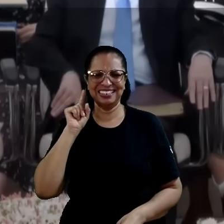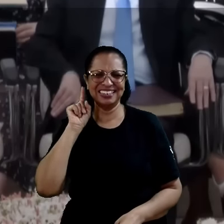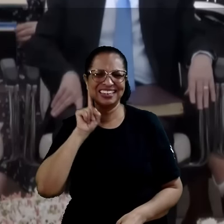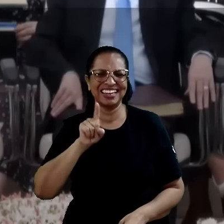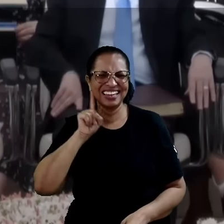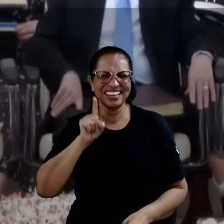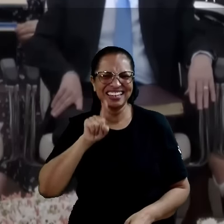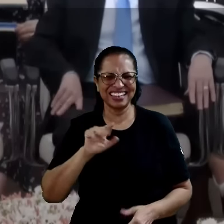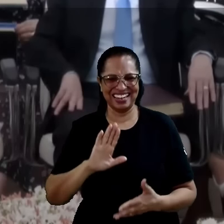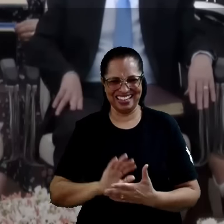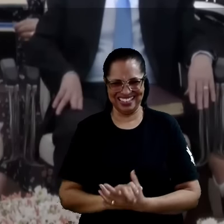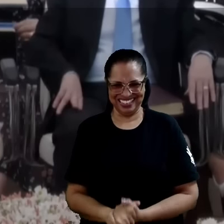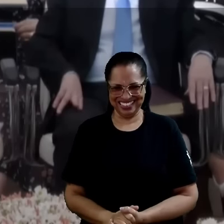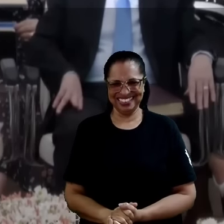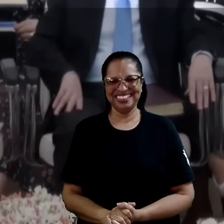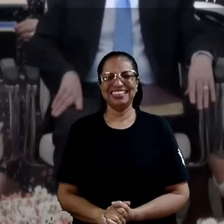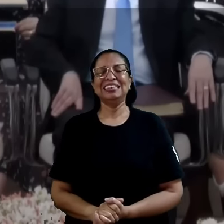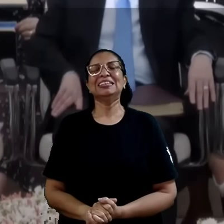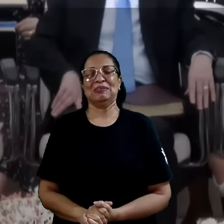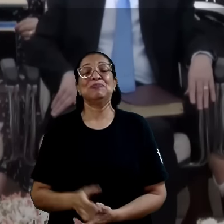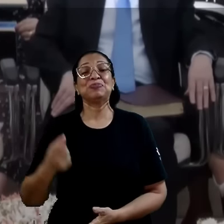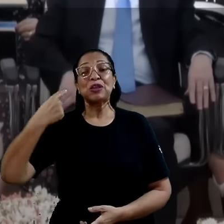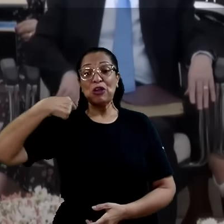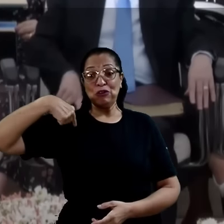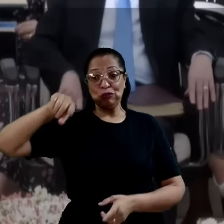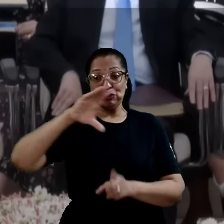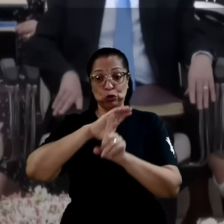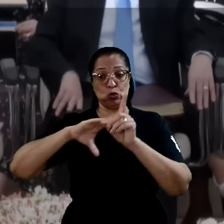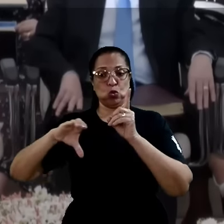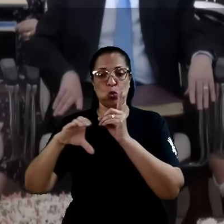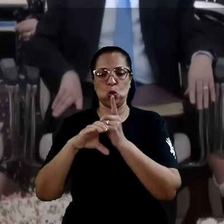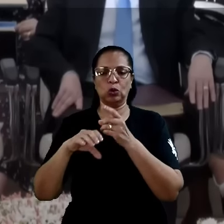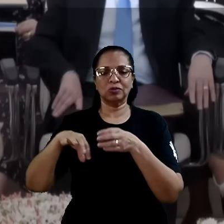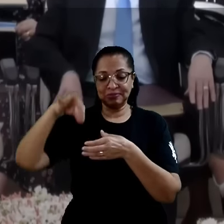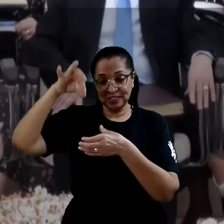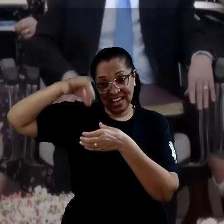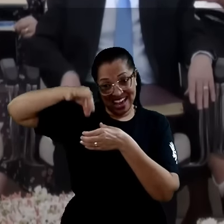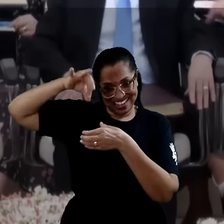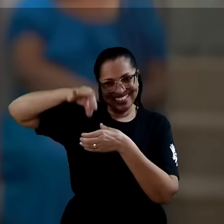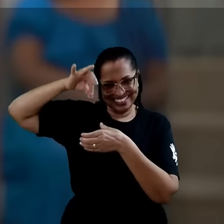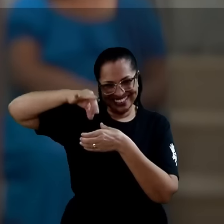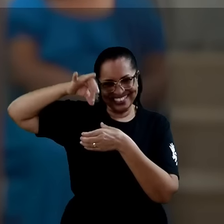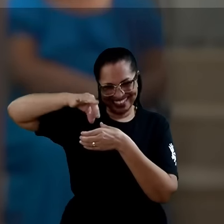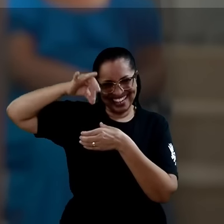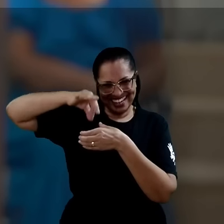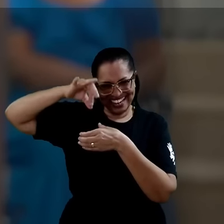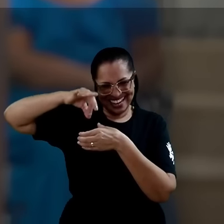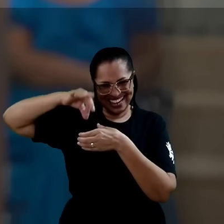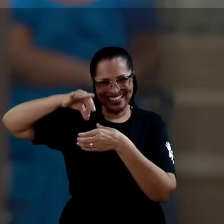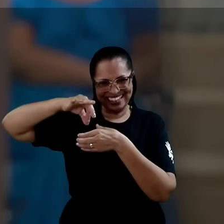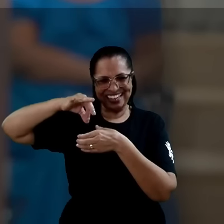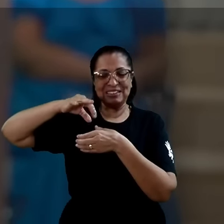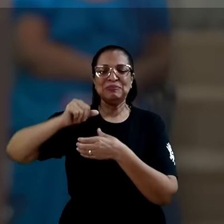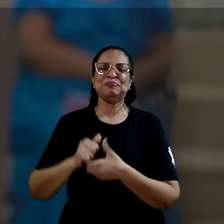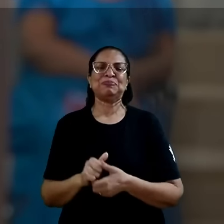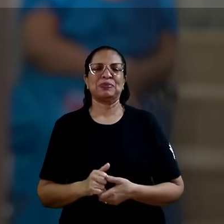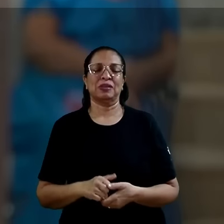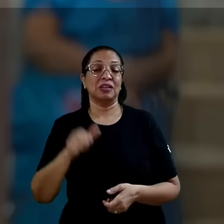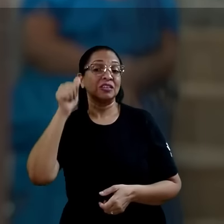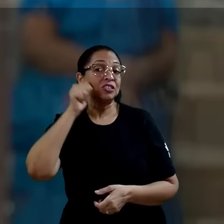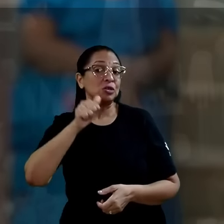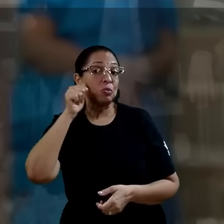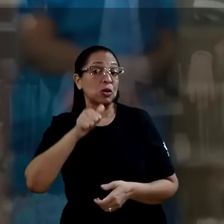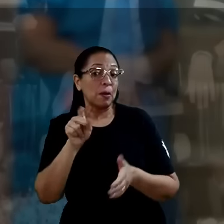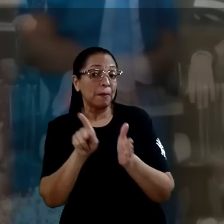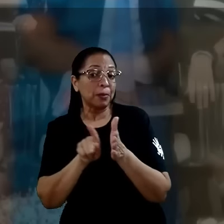mulheres para mulheres não sei se sentei à mesa a esposa do pastor falou olha tá chegando mais um herdeiro e eu disse é